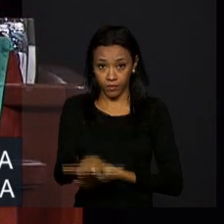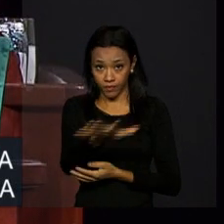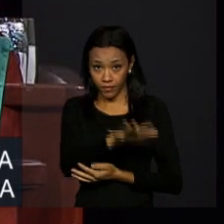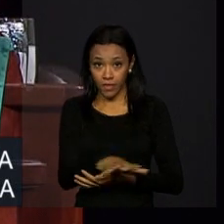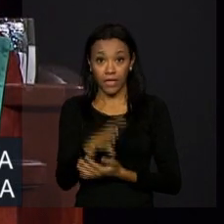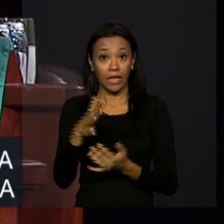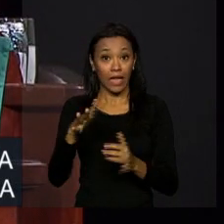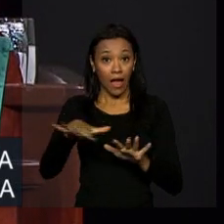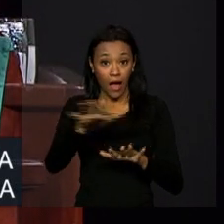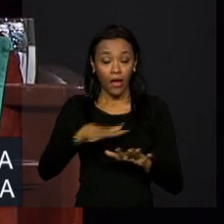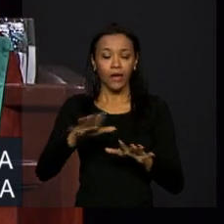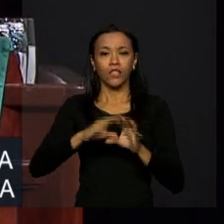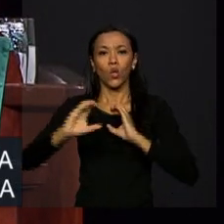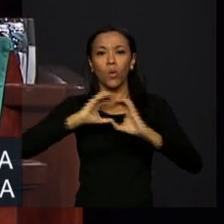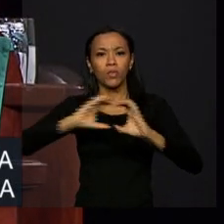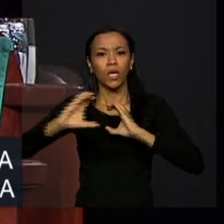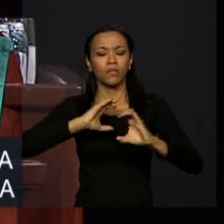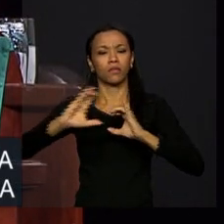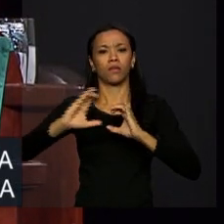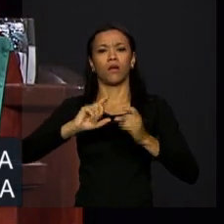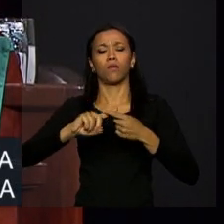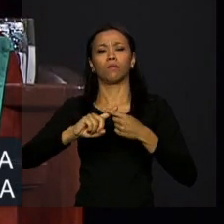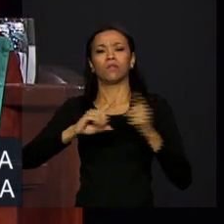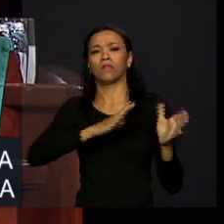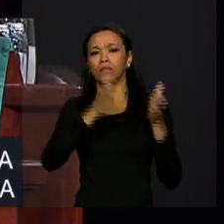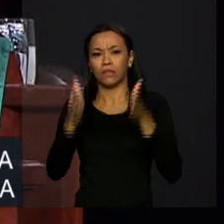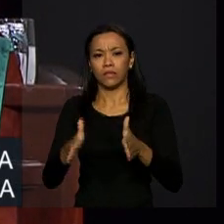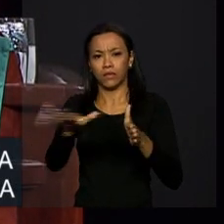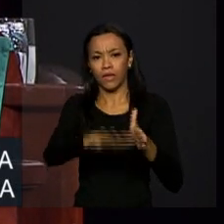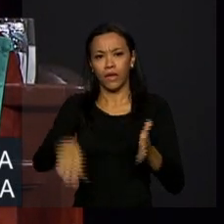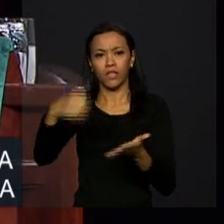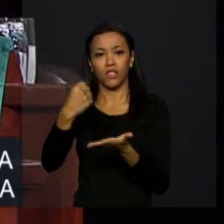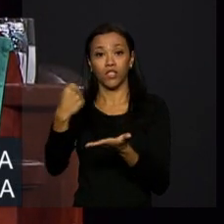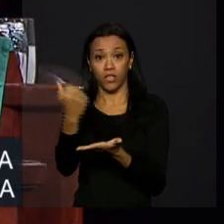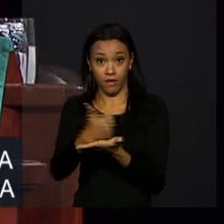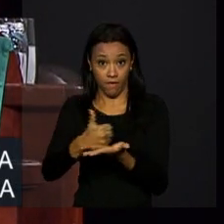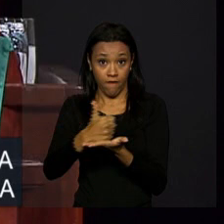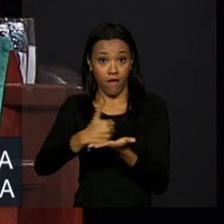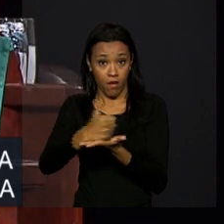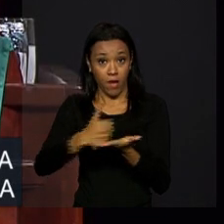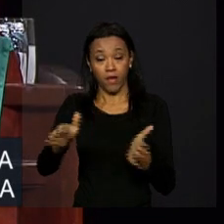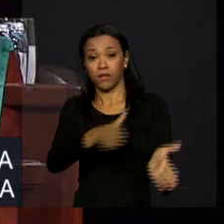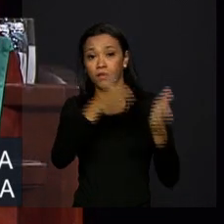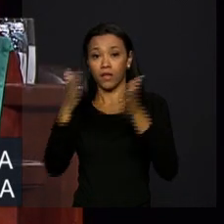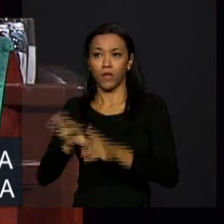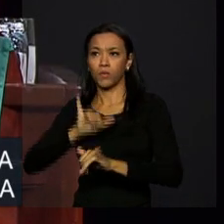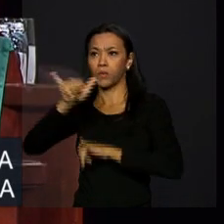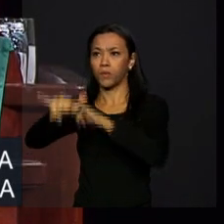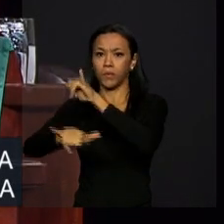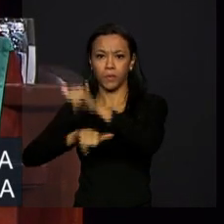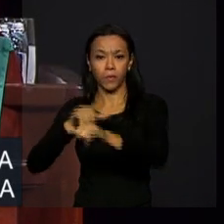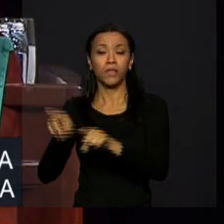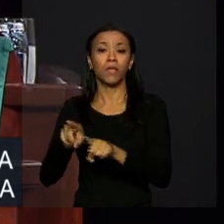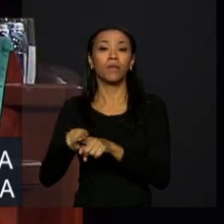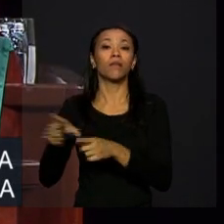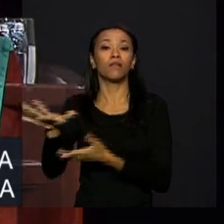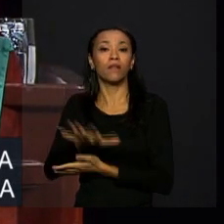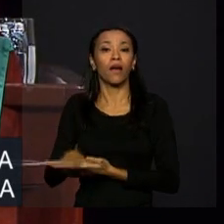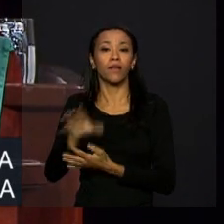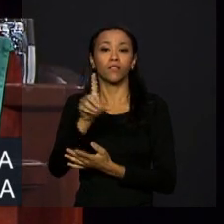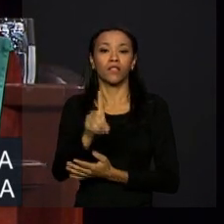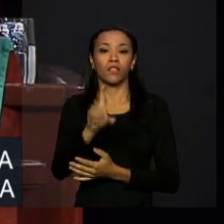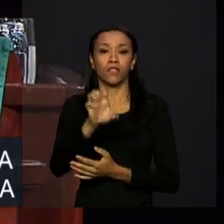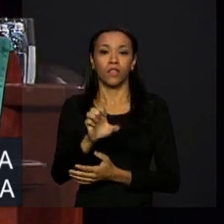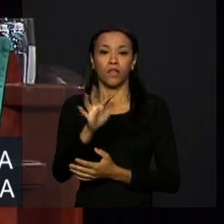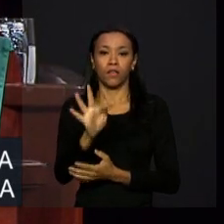de telecomunicações o setor farmacêutico de aviação e de defesa entre 2009